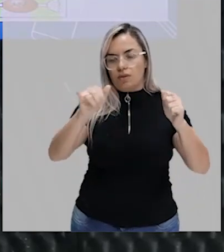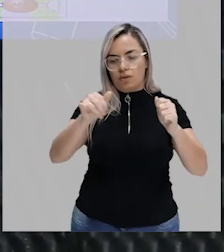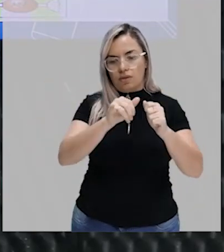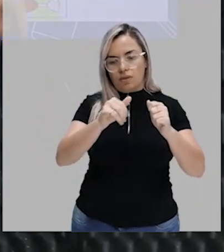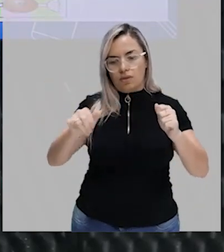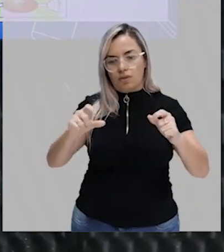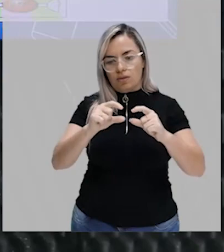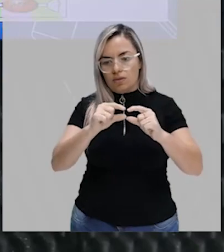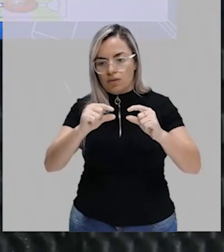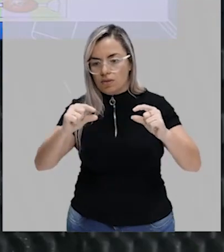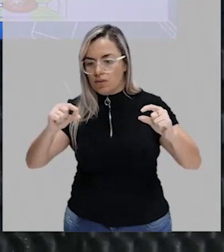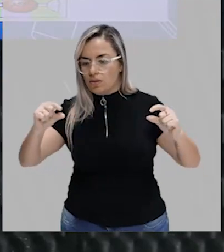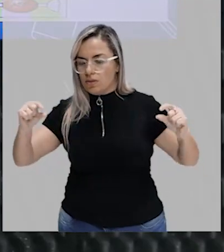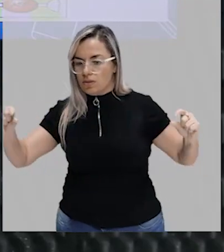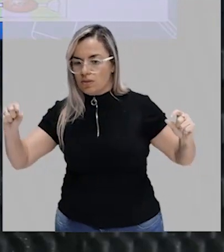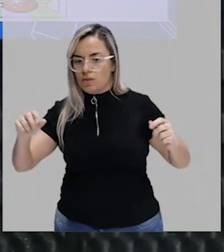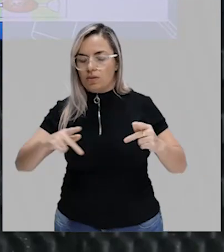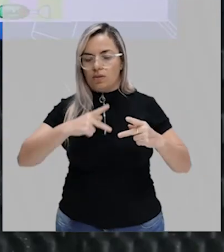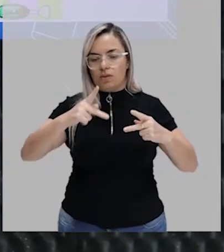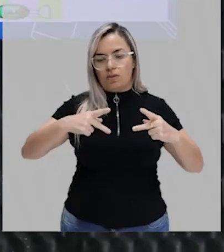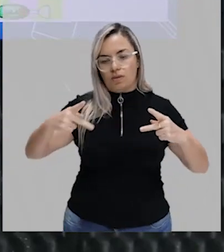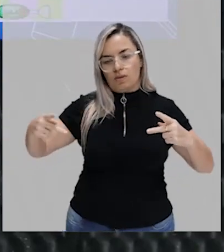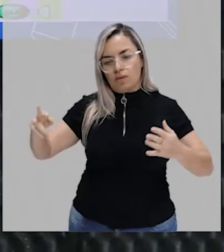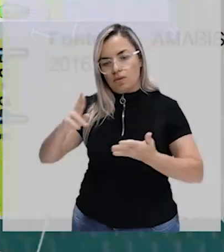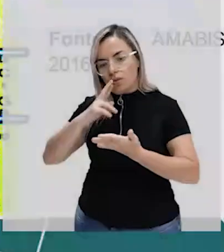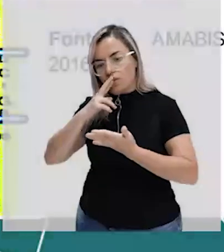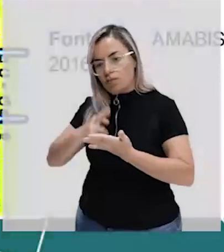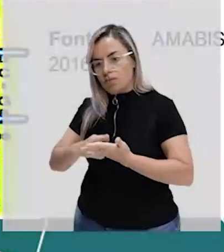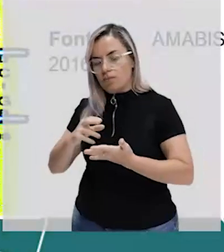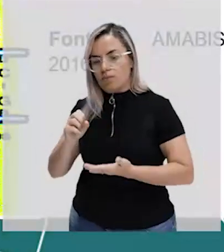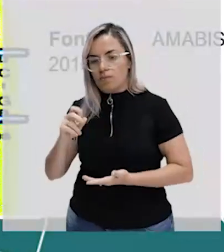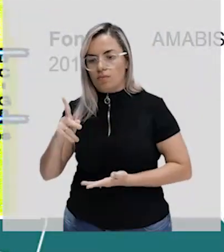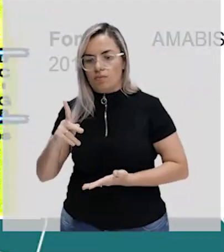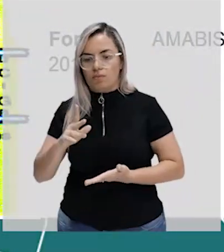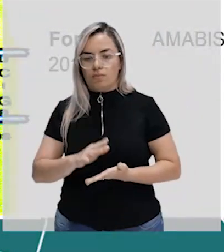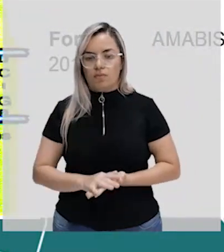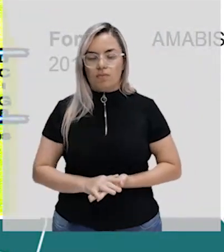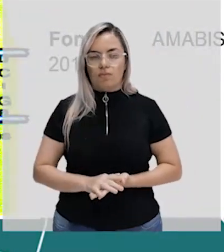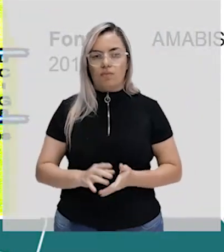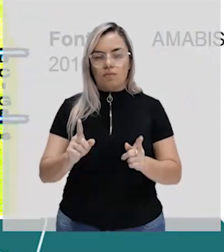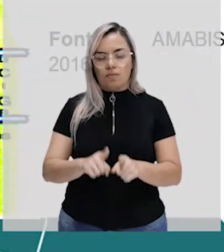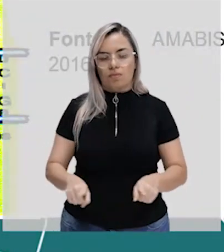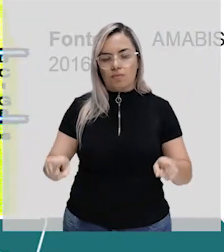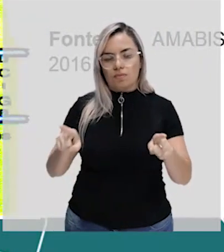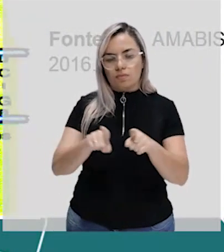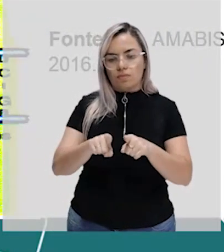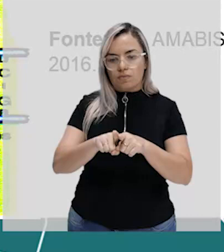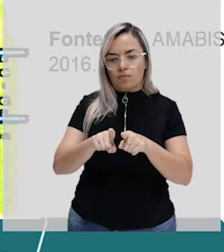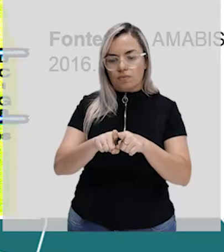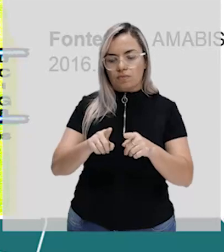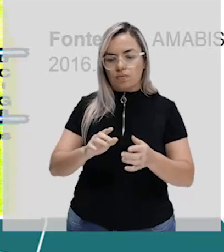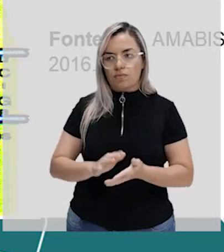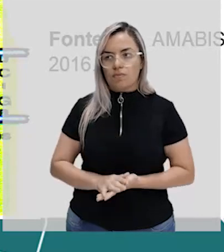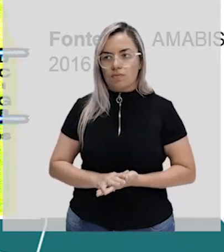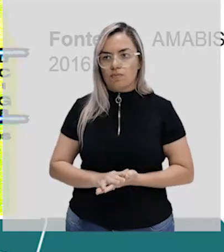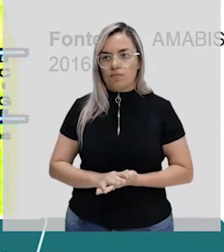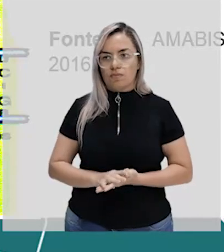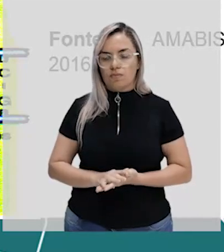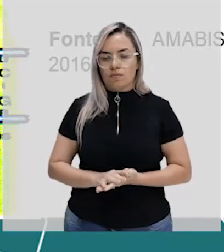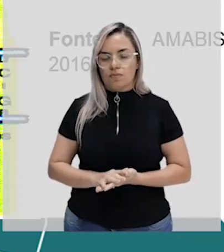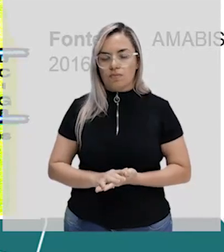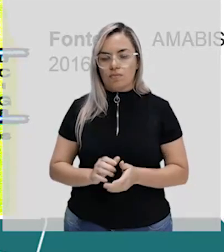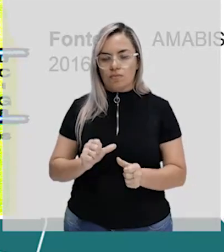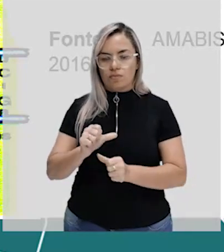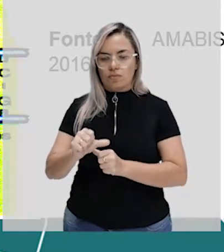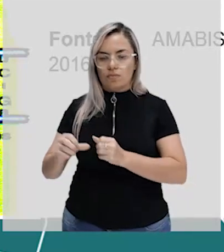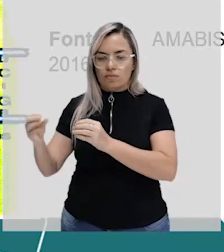estão presentes ali na proteína resultante, tá? Da mesma forma também, se eu colocar